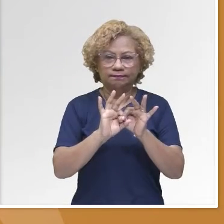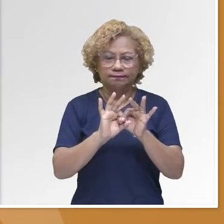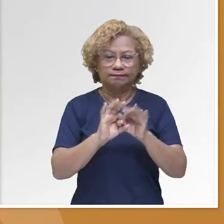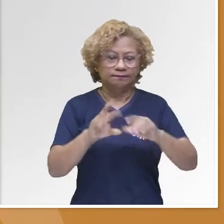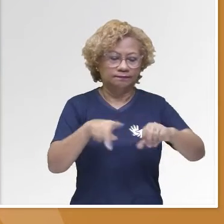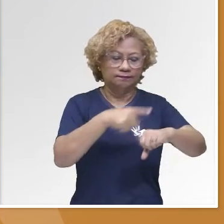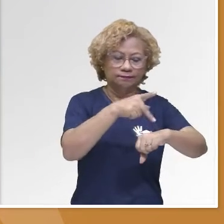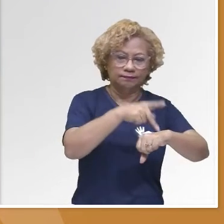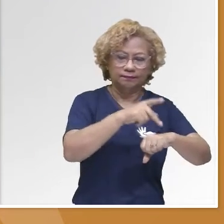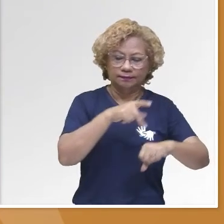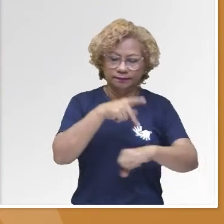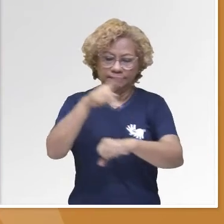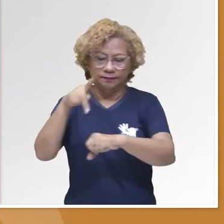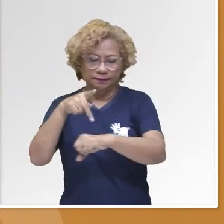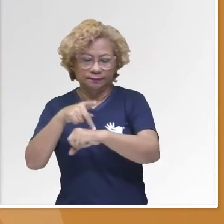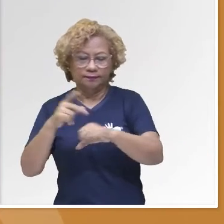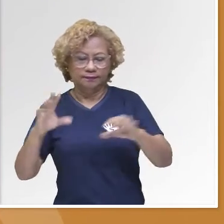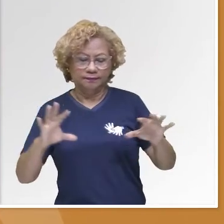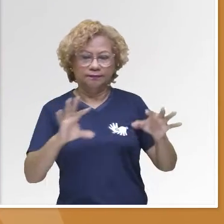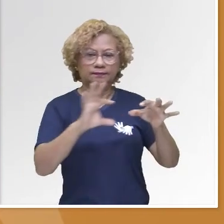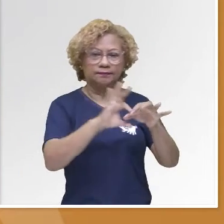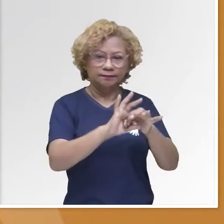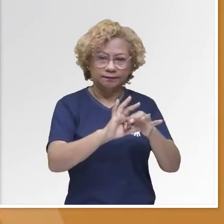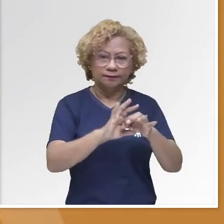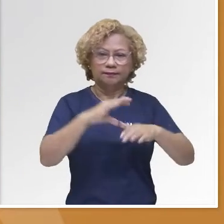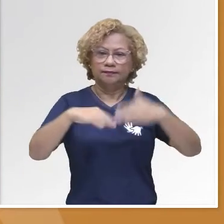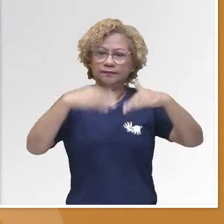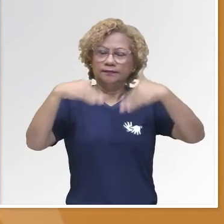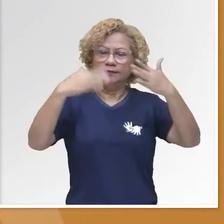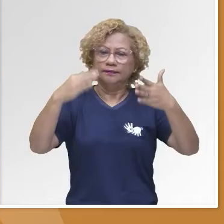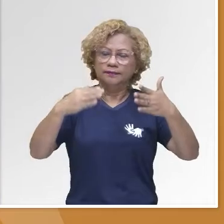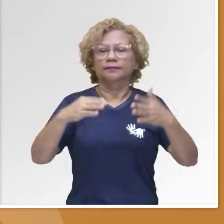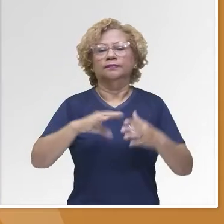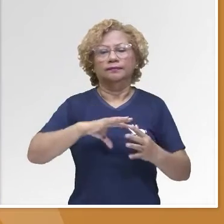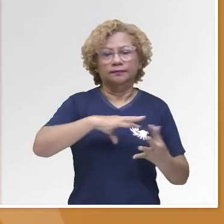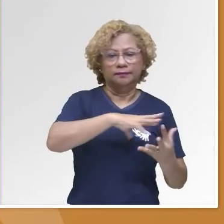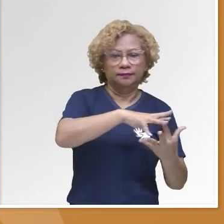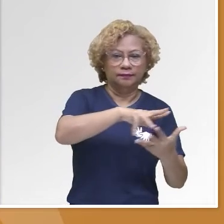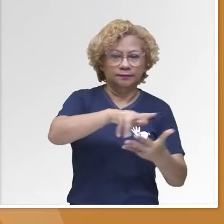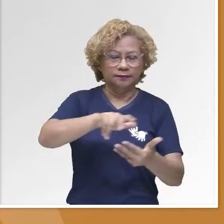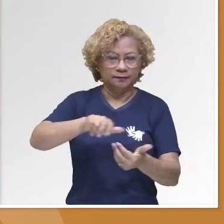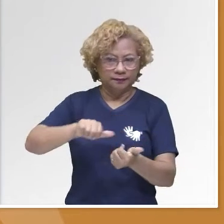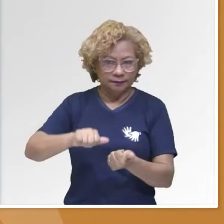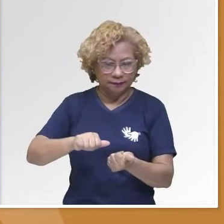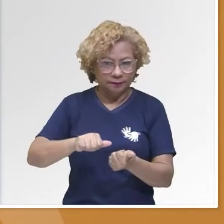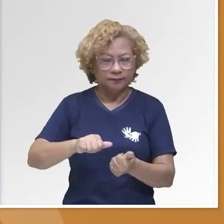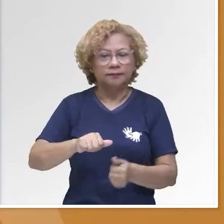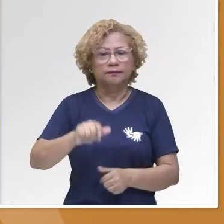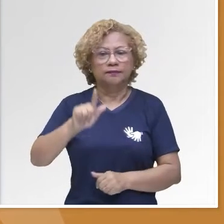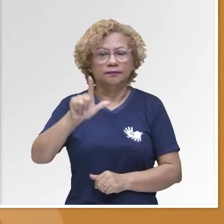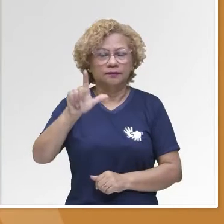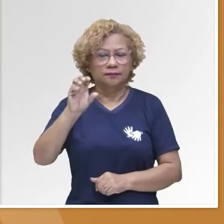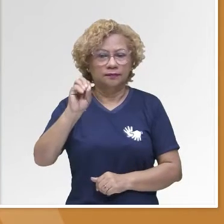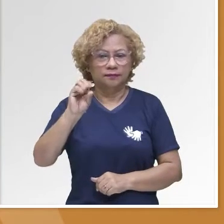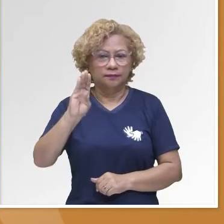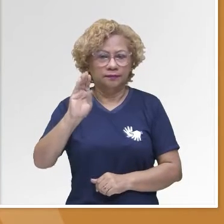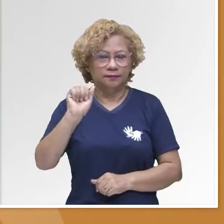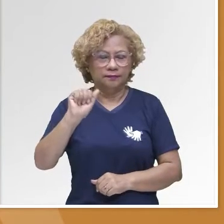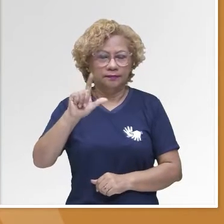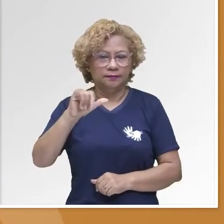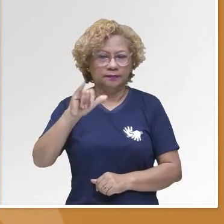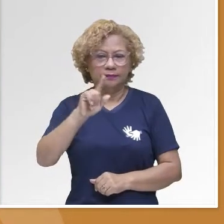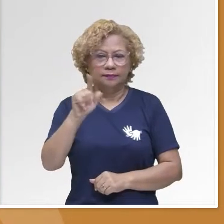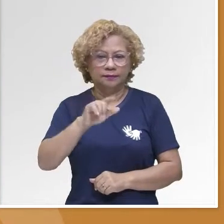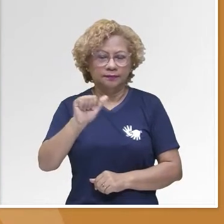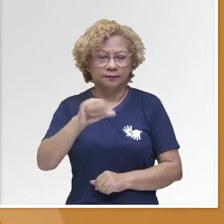outro. Hoje em dia, com esse processo de globalização que existe, que se desenvolve a cada dia, a